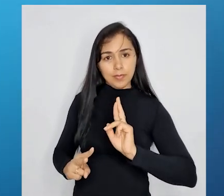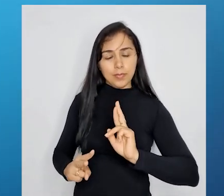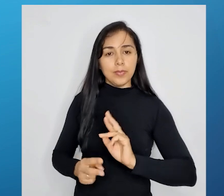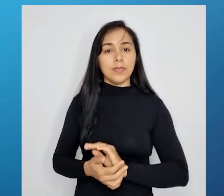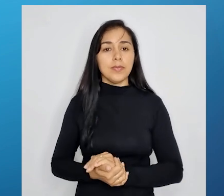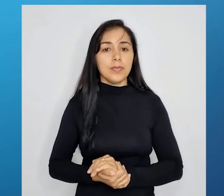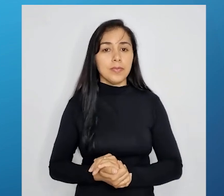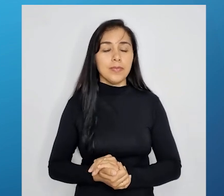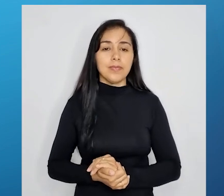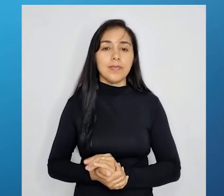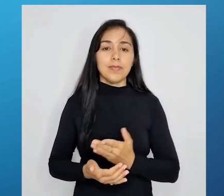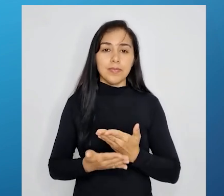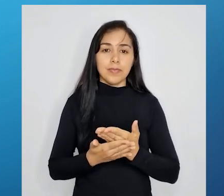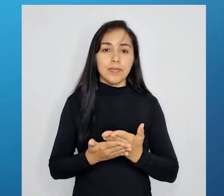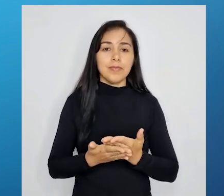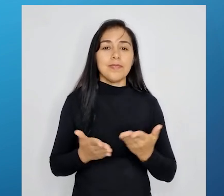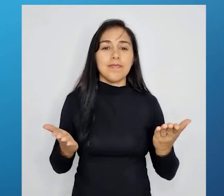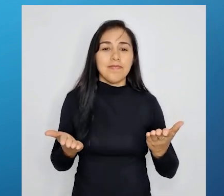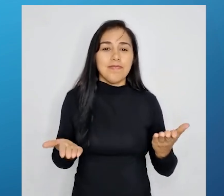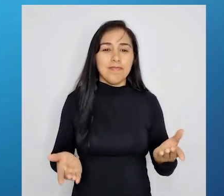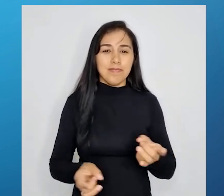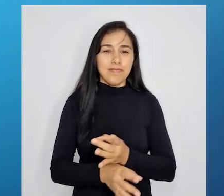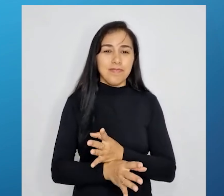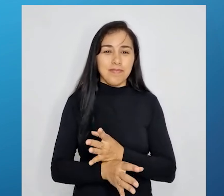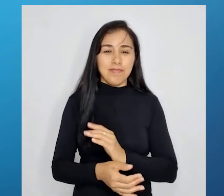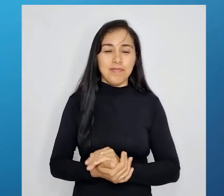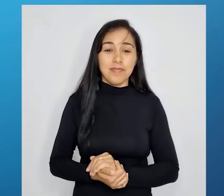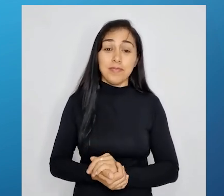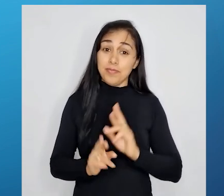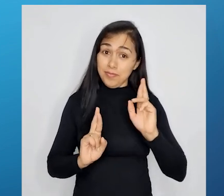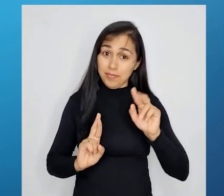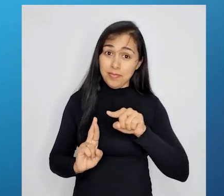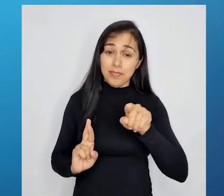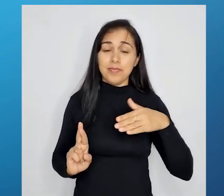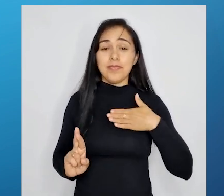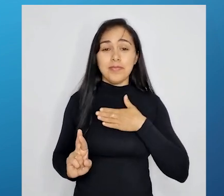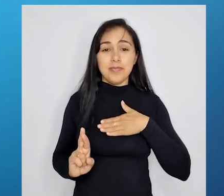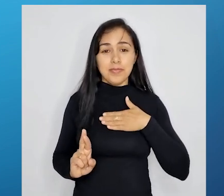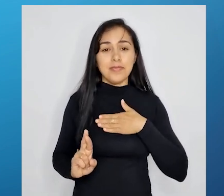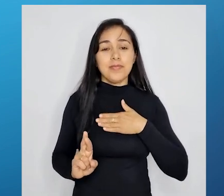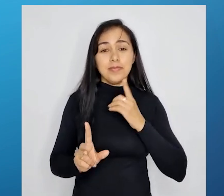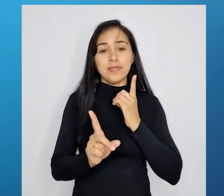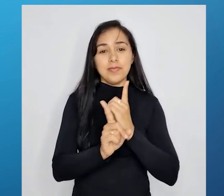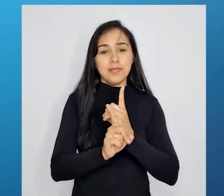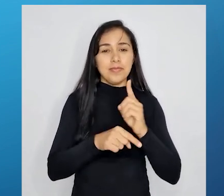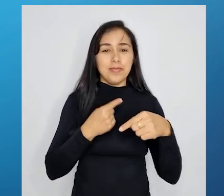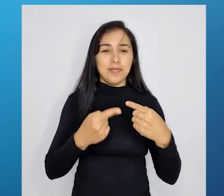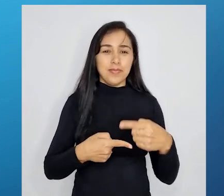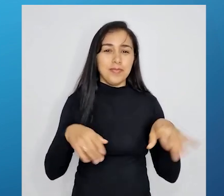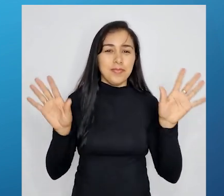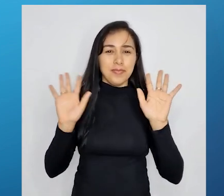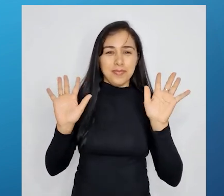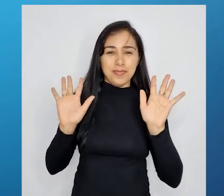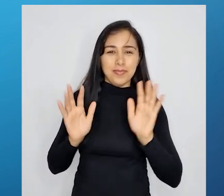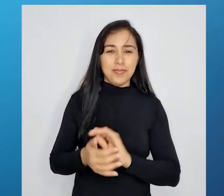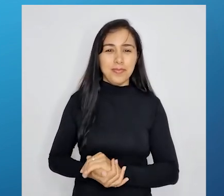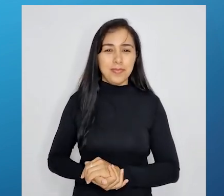E a nossa aula, ela chegou ao fim. Espero que você tenha gostado e até uma próxima aula. Tchau, tchau!